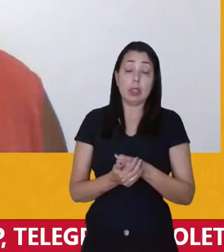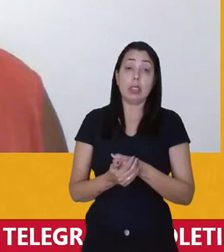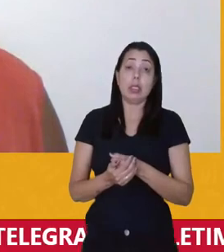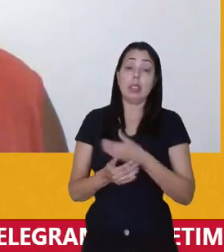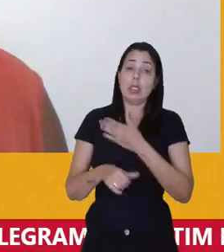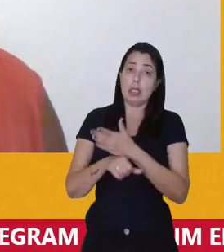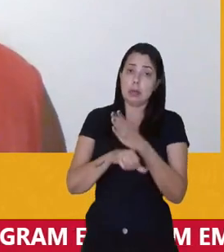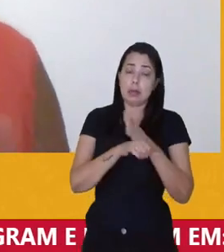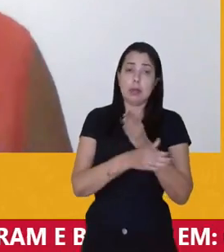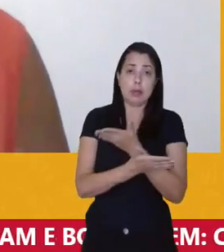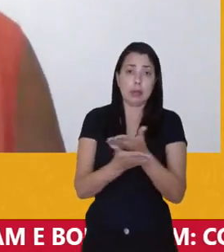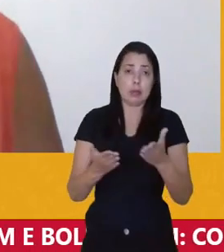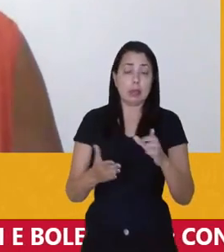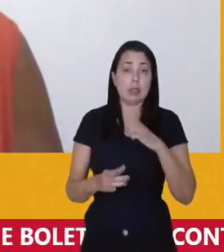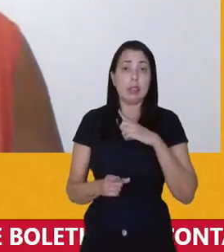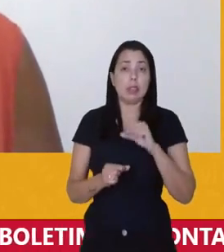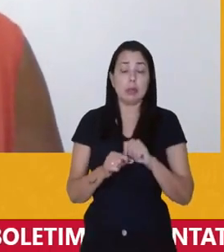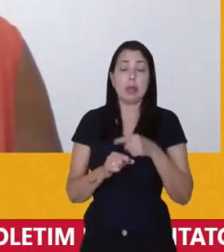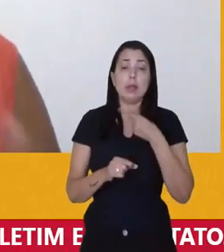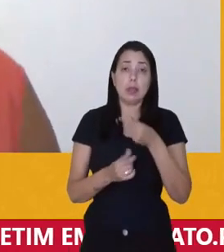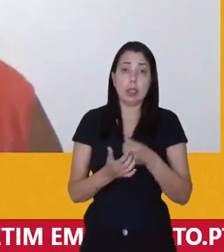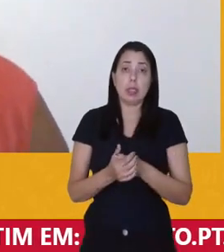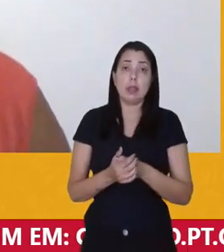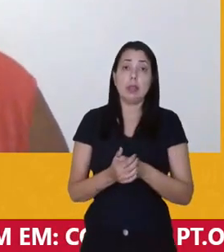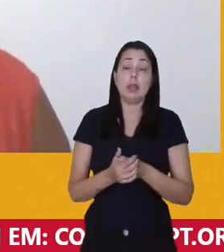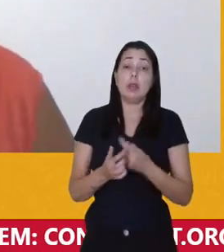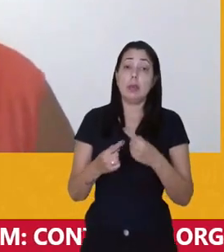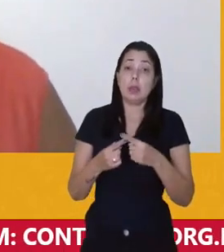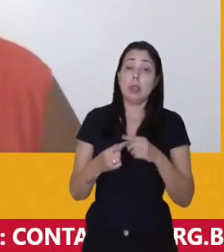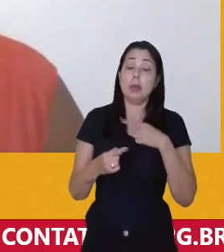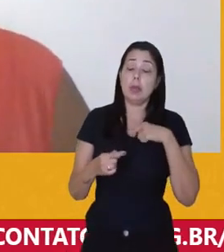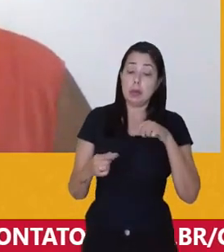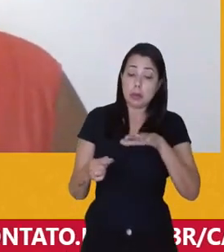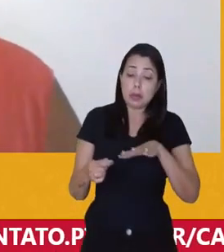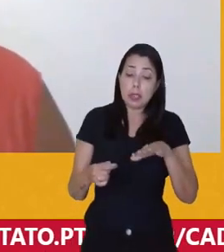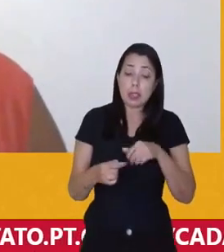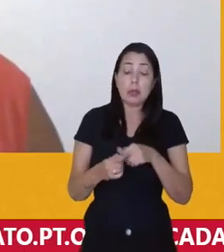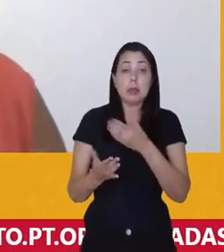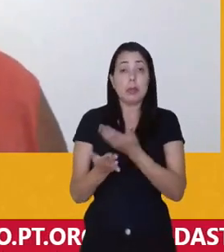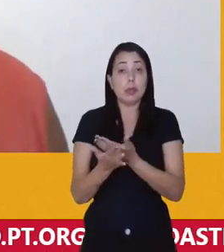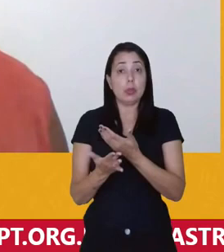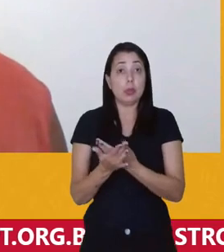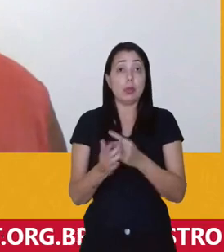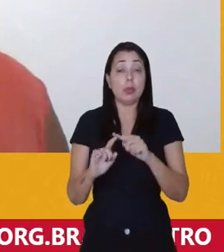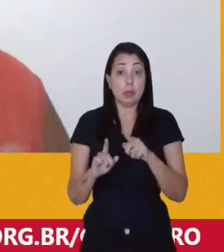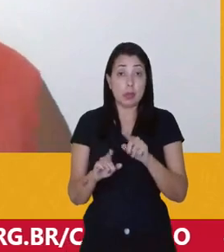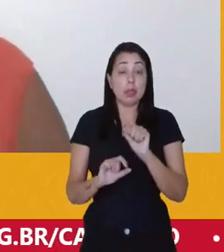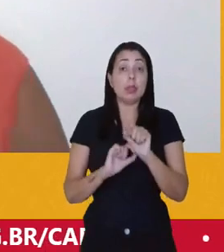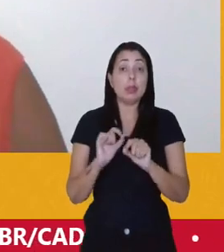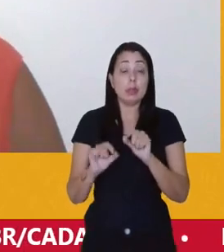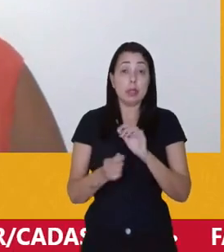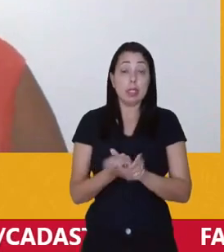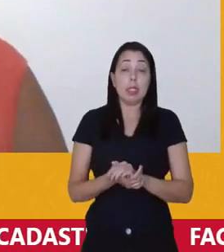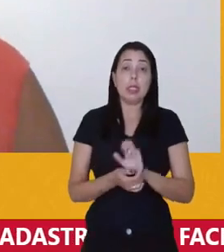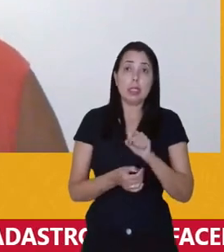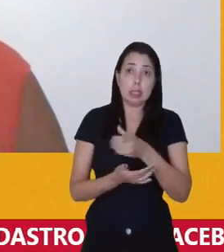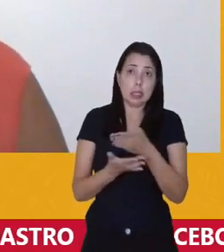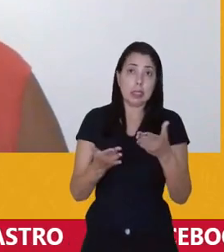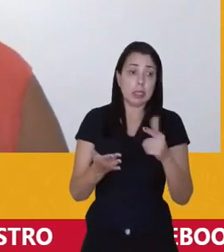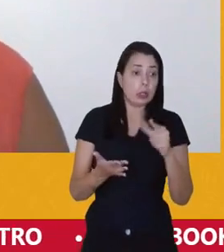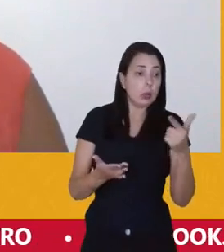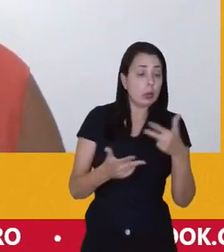práticas docentes. Eu falo da educação infantil porque é o meu campo de estudo, mas que isso se dá nas